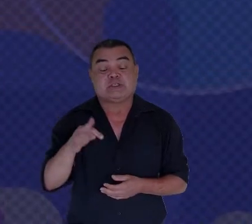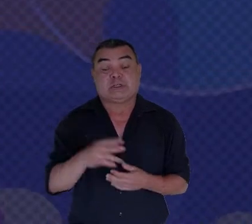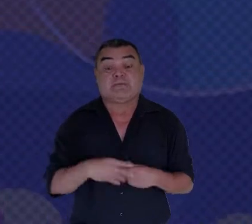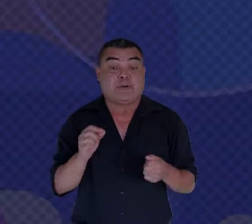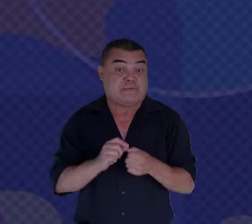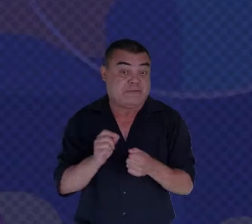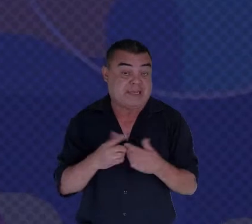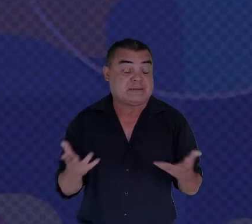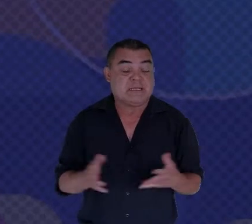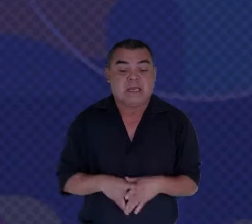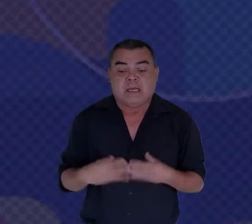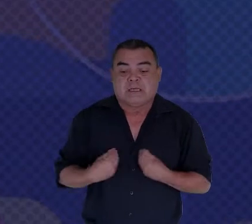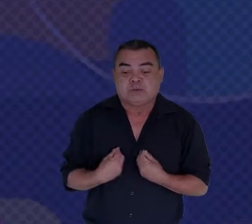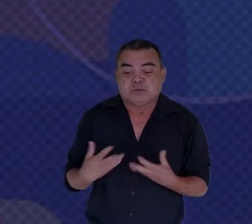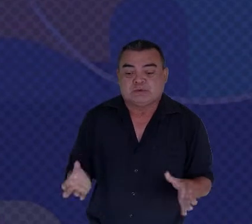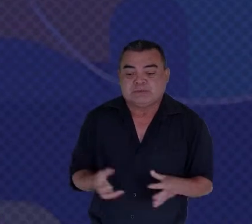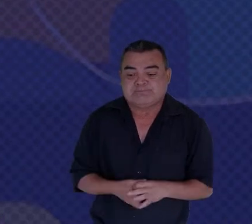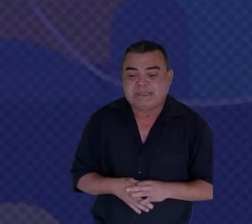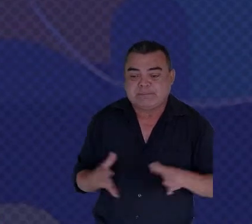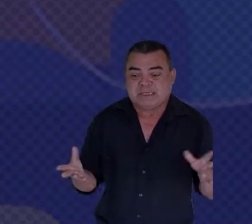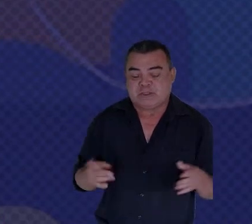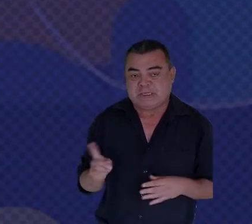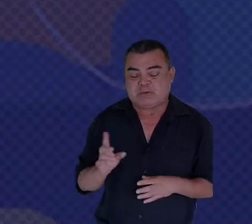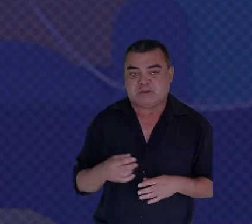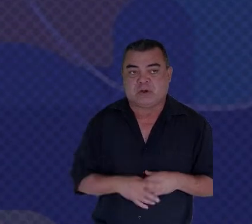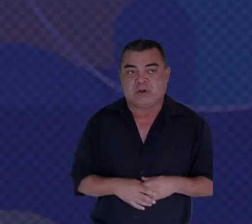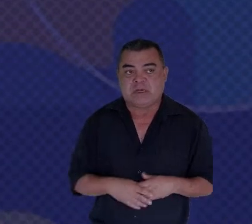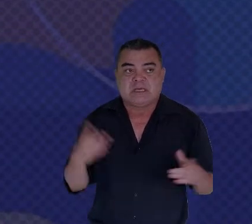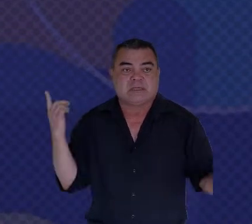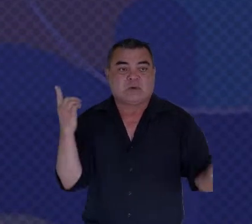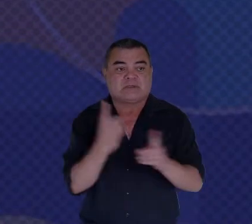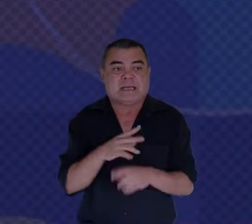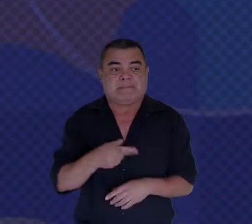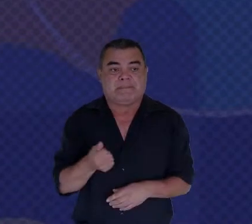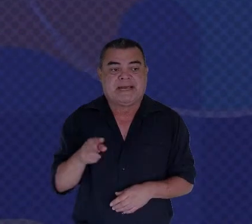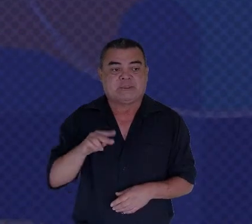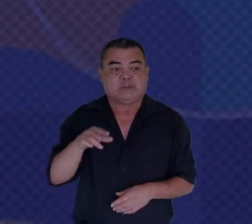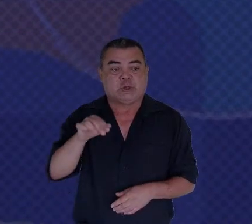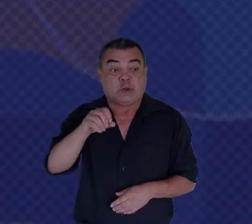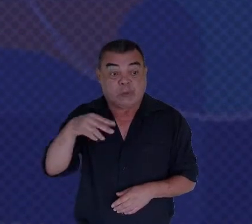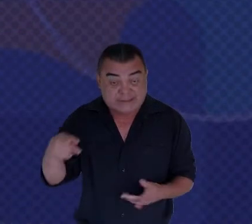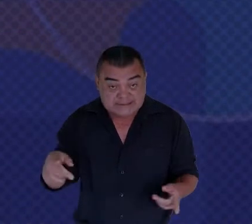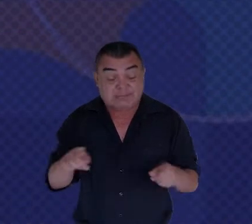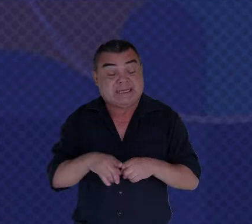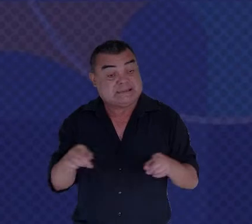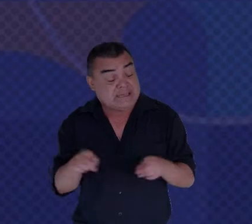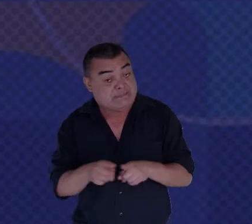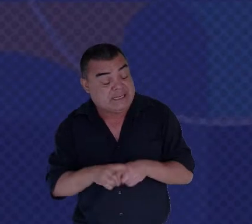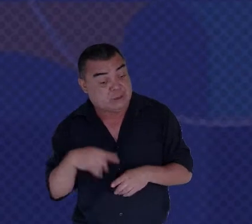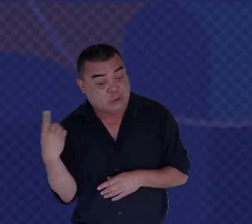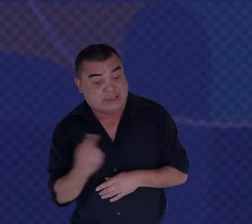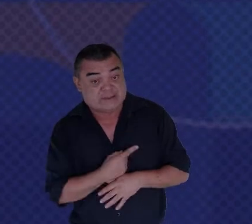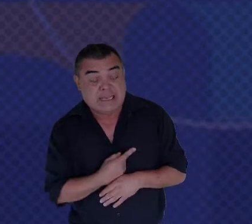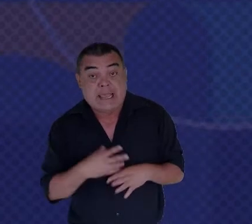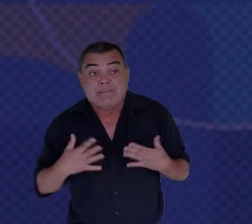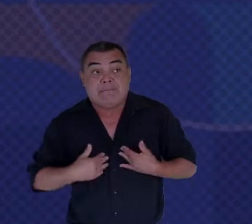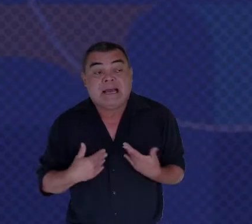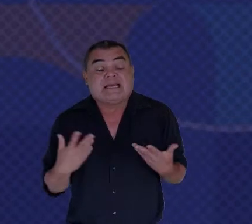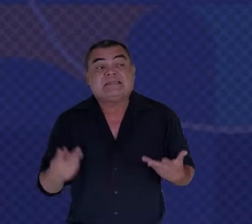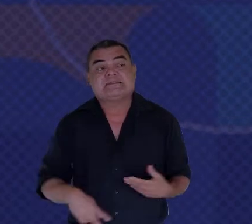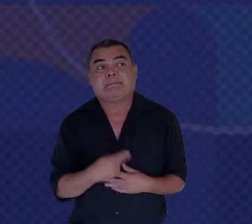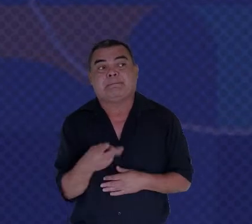feita por uma Ela nos permite Hoje não só identificar padrões mas também sermos muito mais